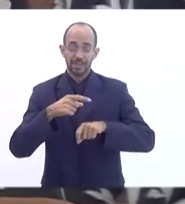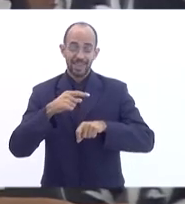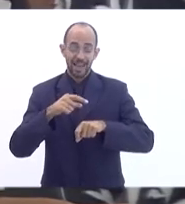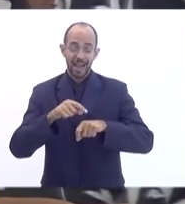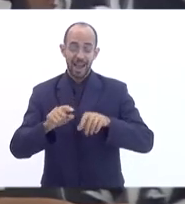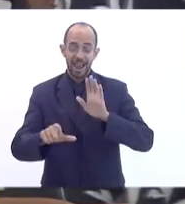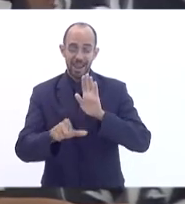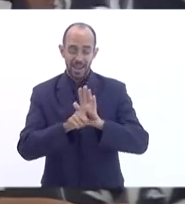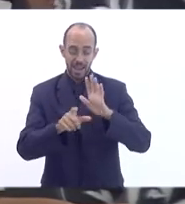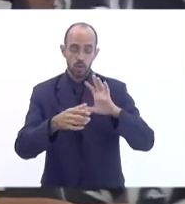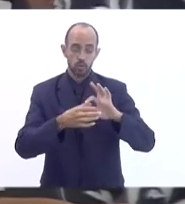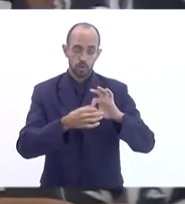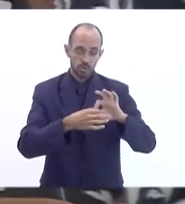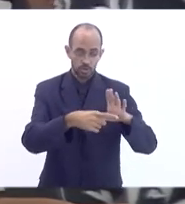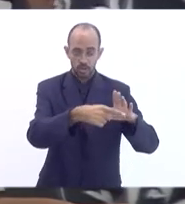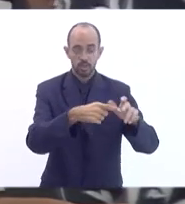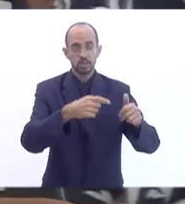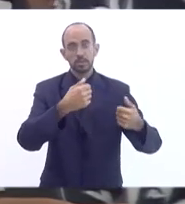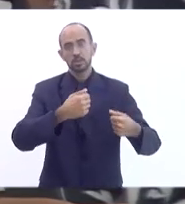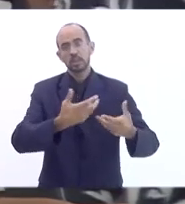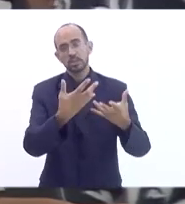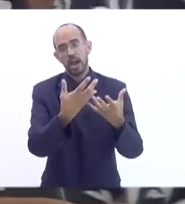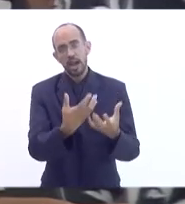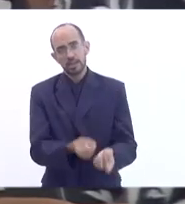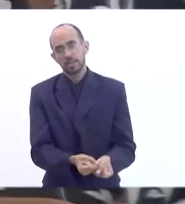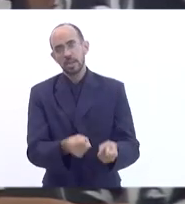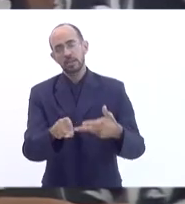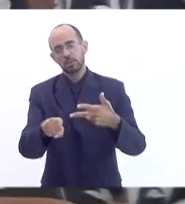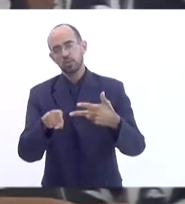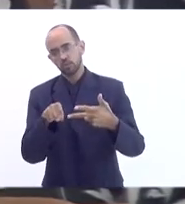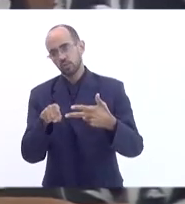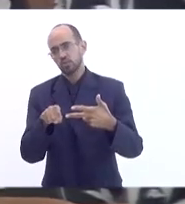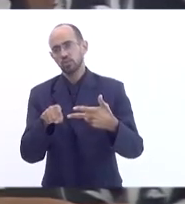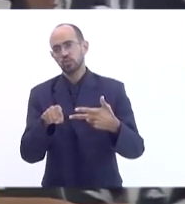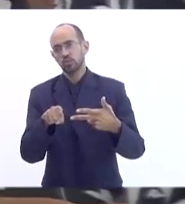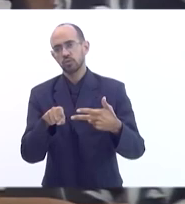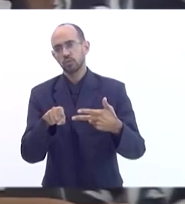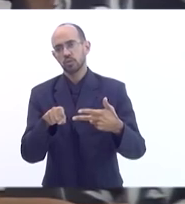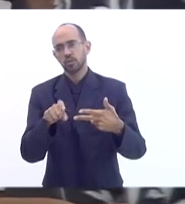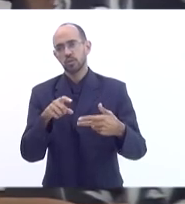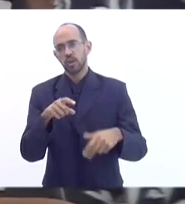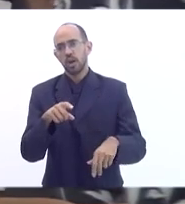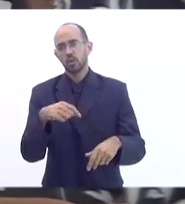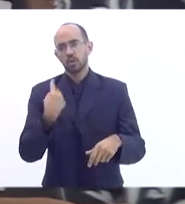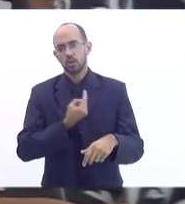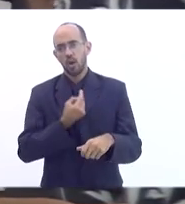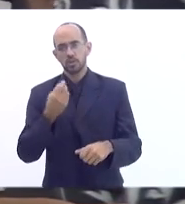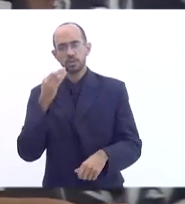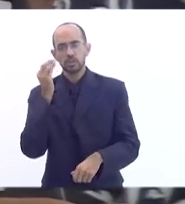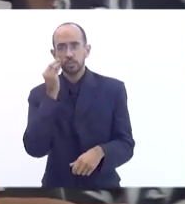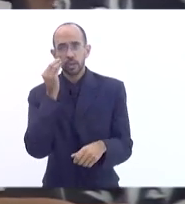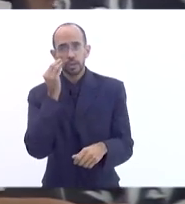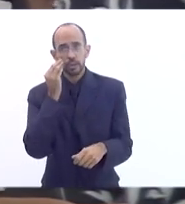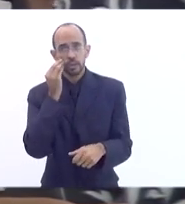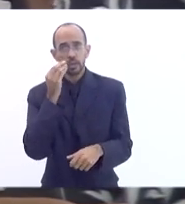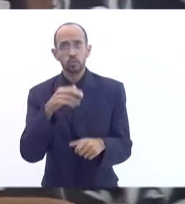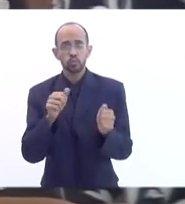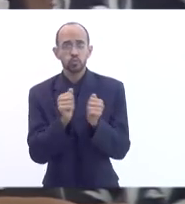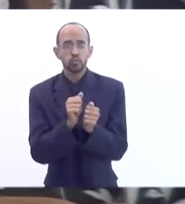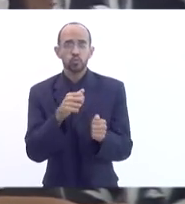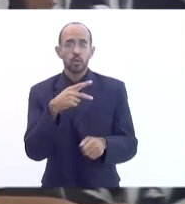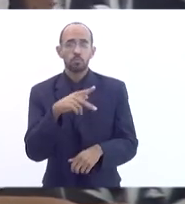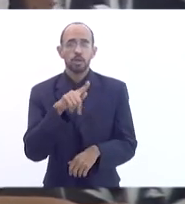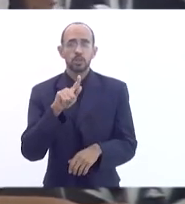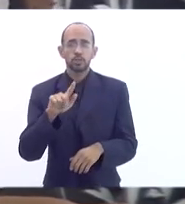autorização seja sacramentada pelo poder executivo que é o que a gente está tentando fazer junto à pgr que vai regulamentar